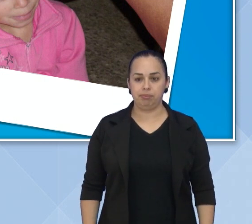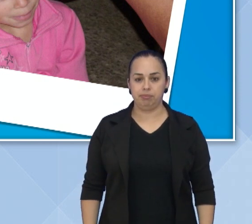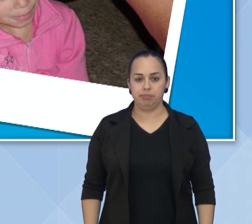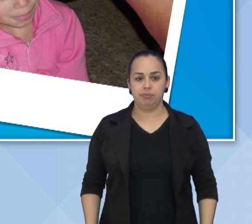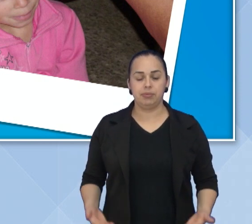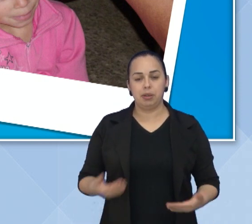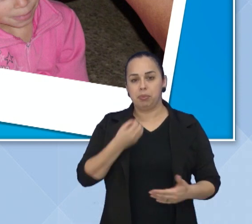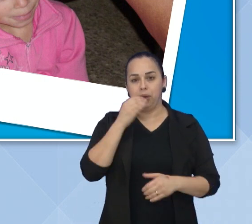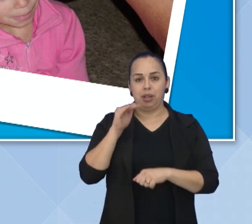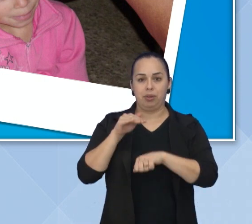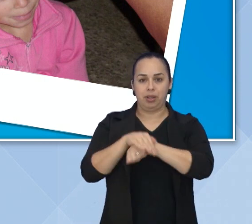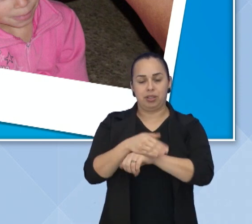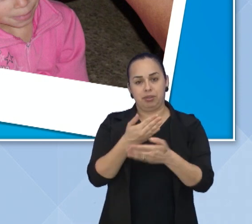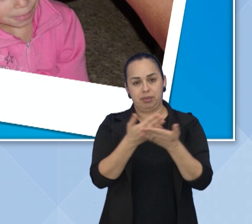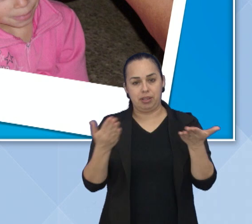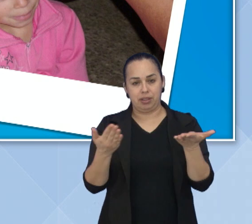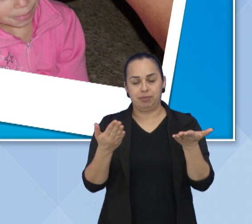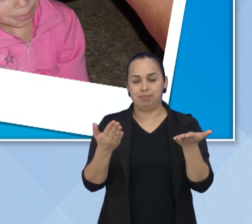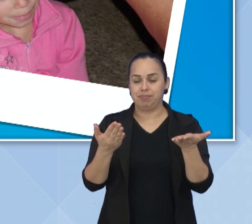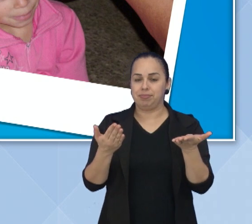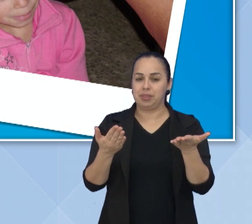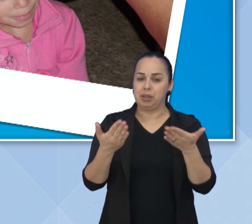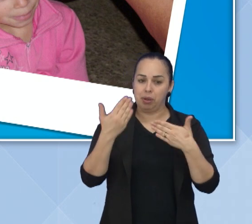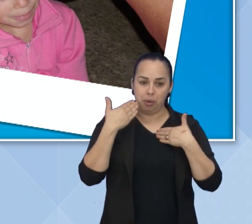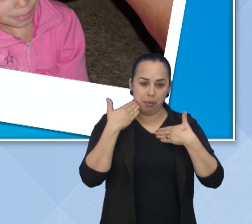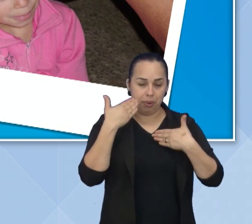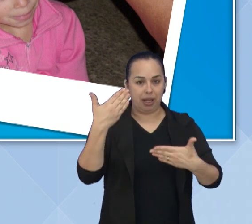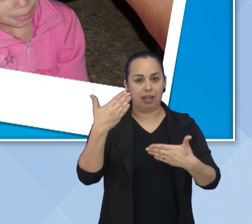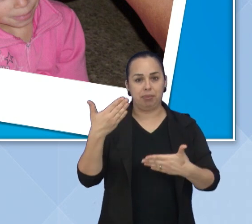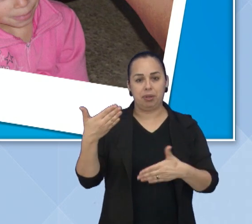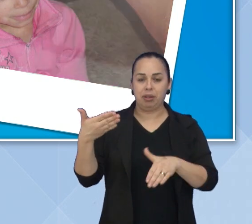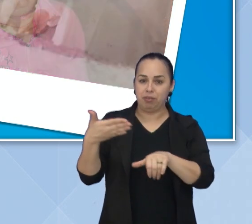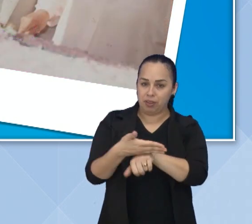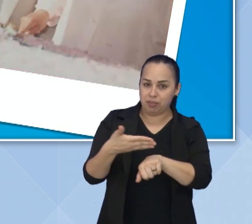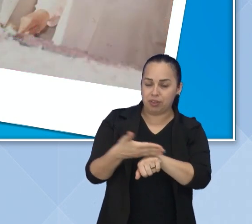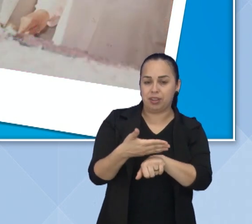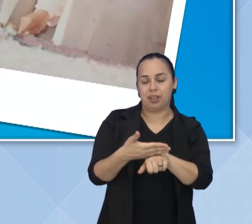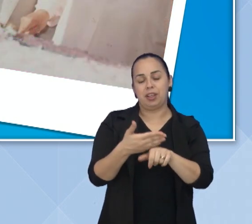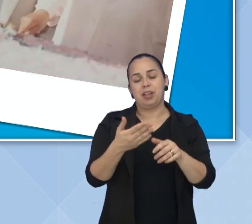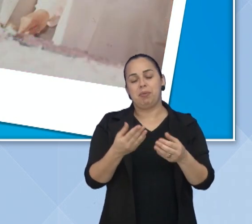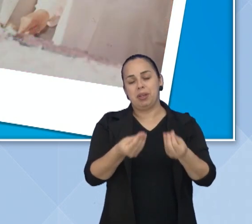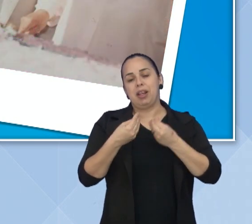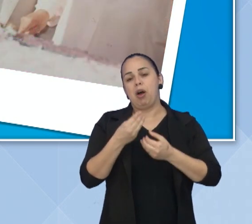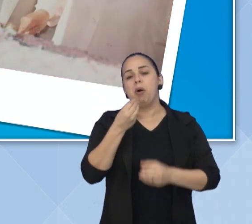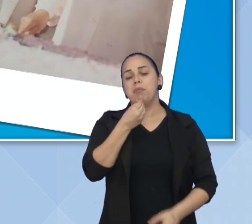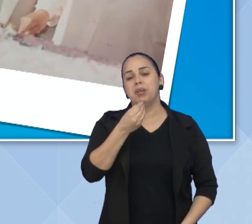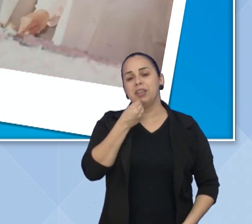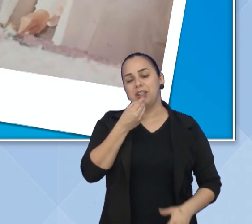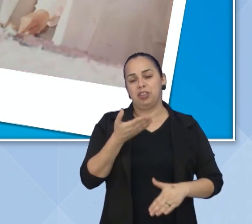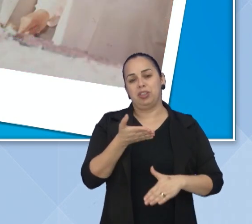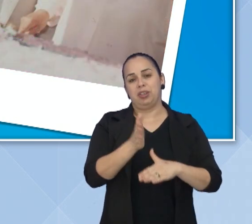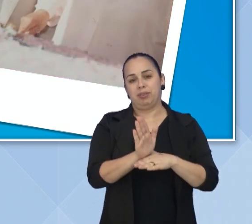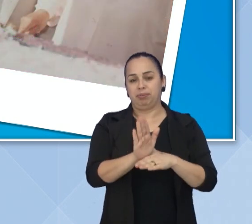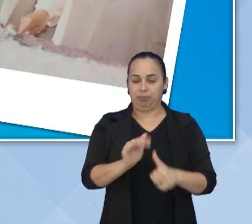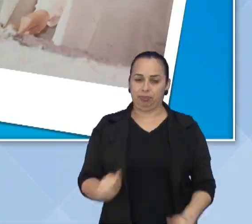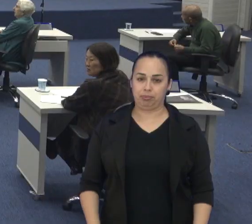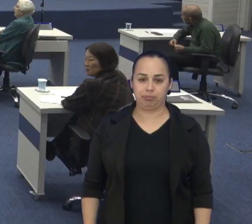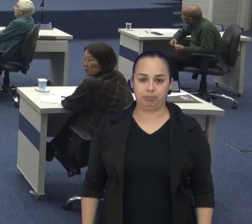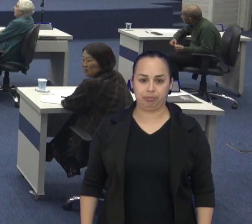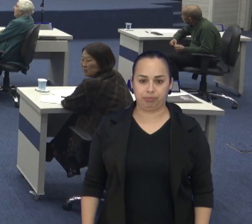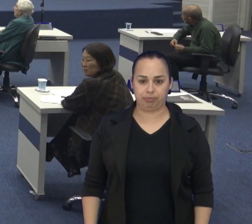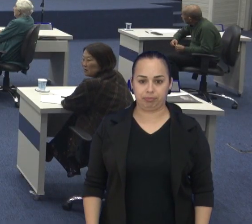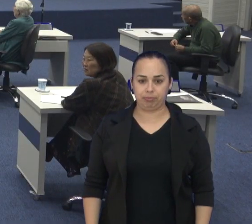Uma boa noite a todos, conto com todos. Andriele, obrigado, viu? Você e sua família por dar essa oportunidade da gente poder participar.